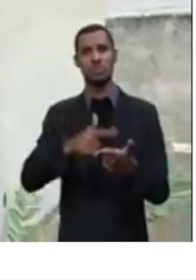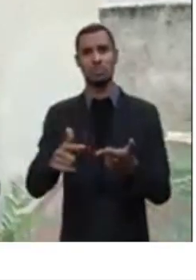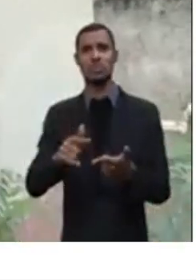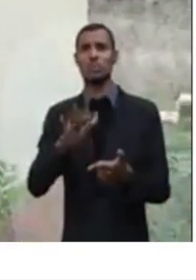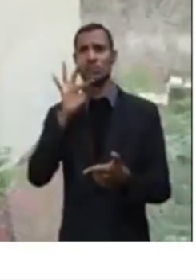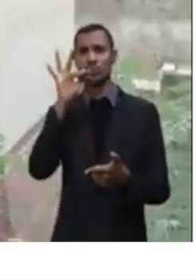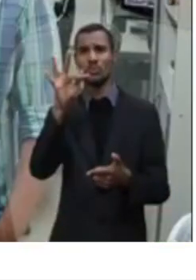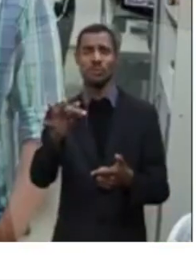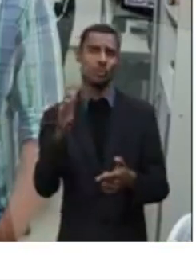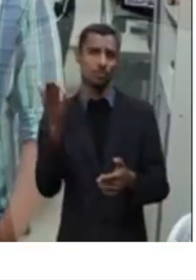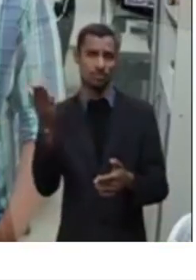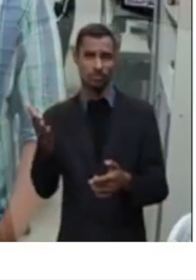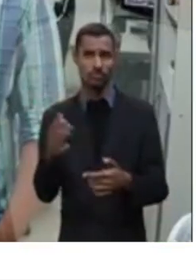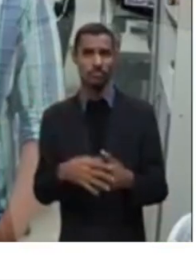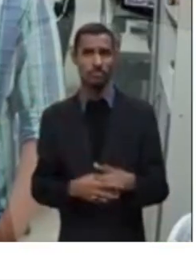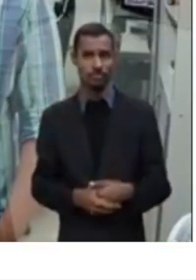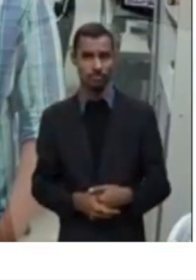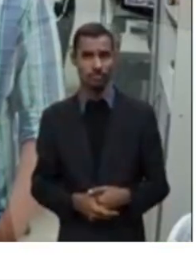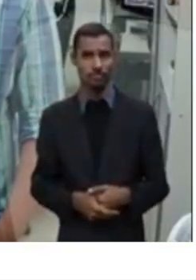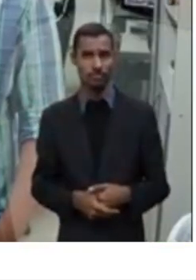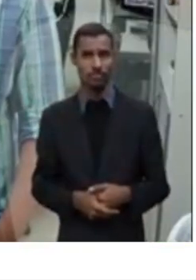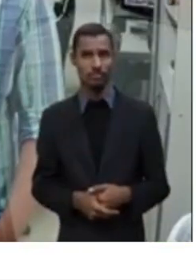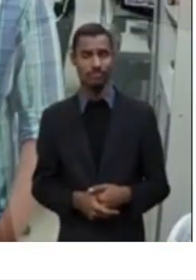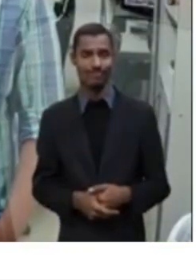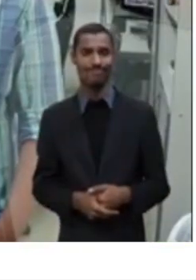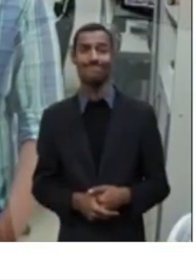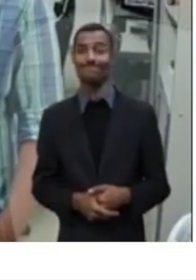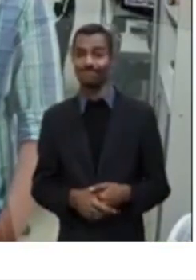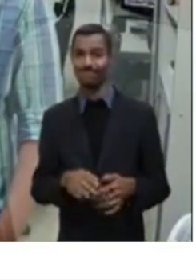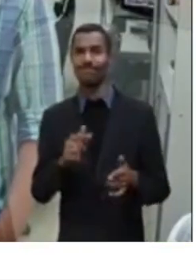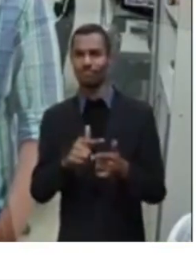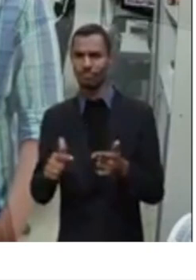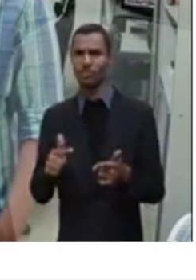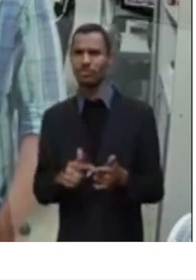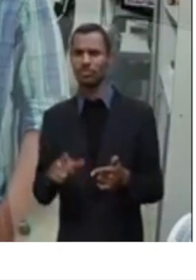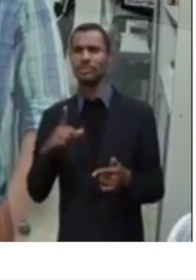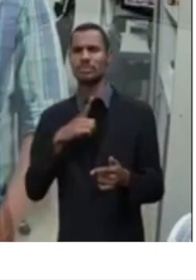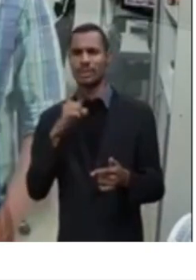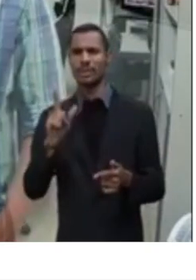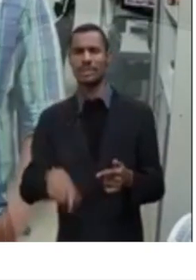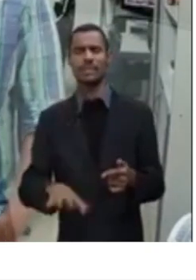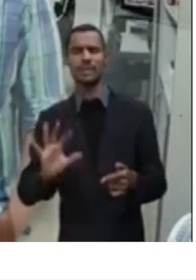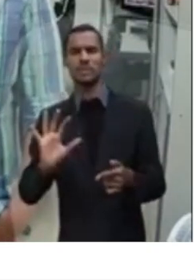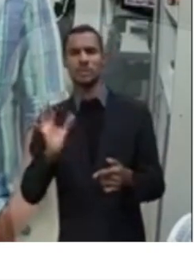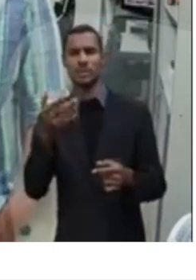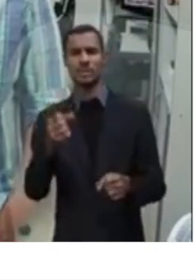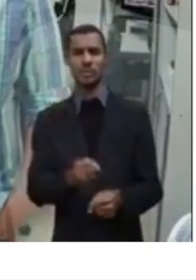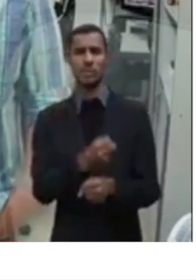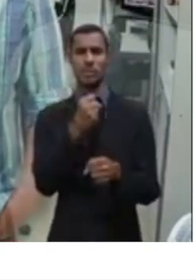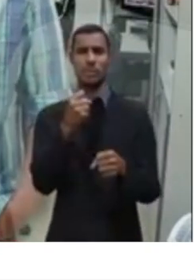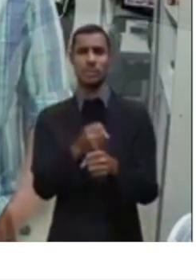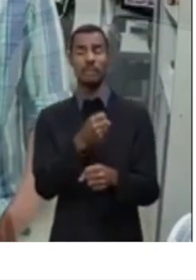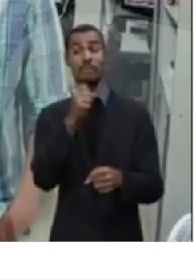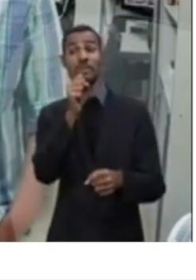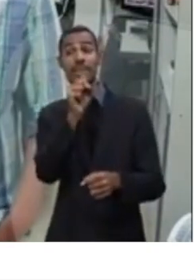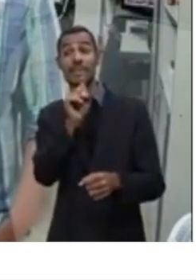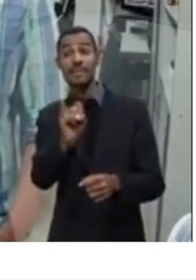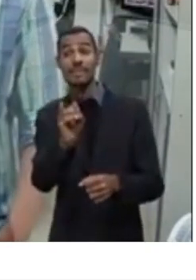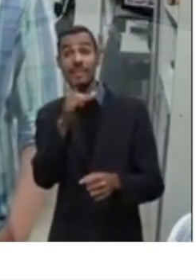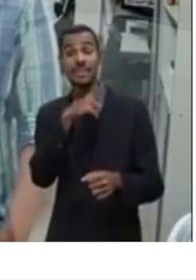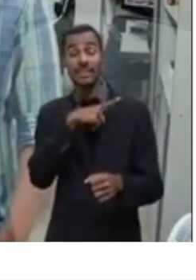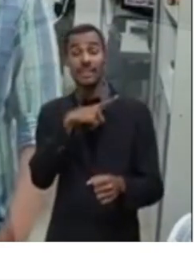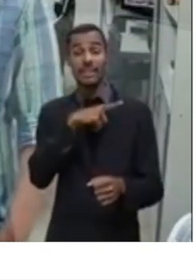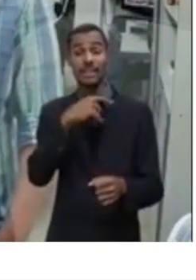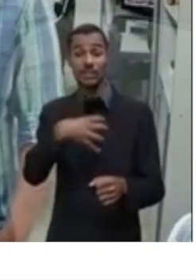totalmente o futuro da obra. A gente pode gerar um problema sério de patologia na obra. O que seria isso? De repente, a gente